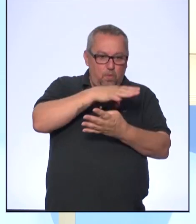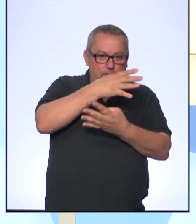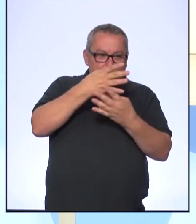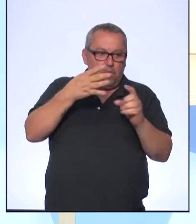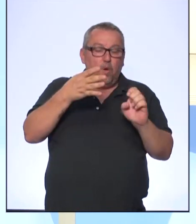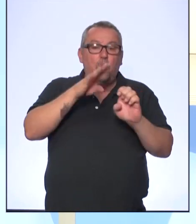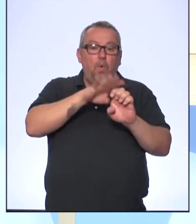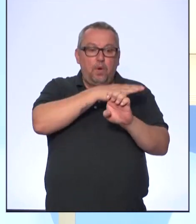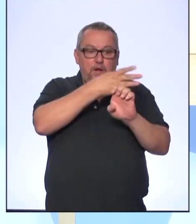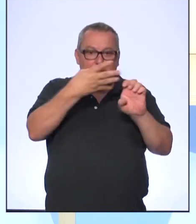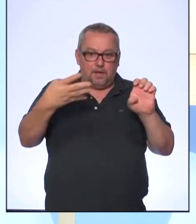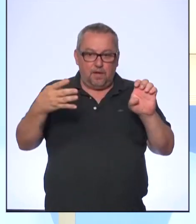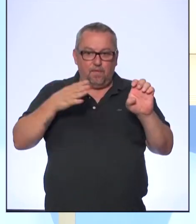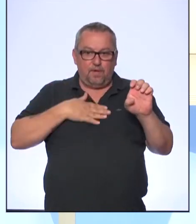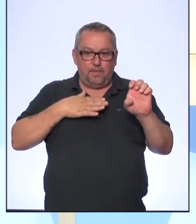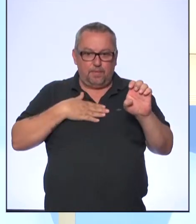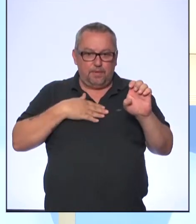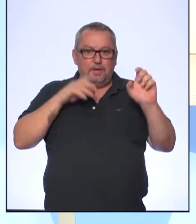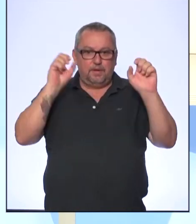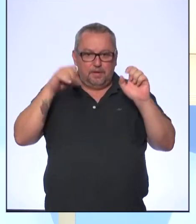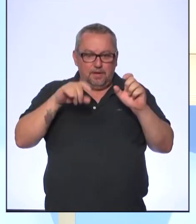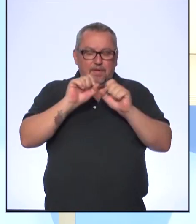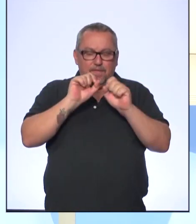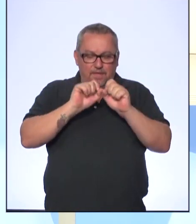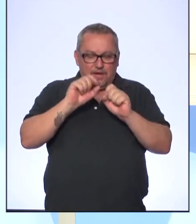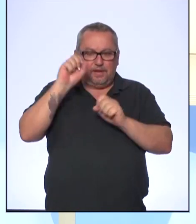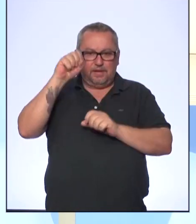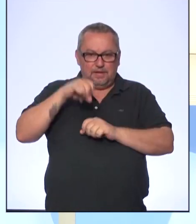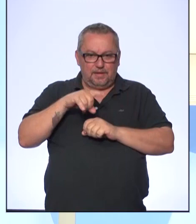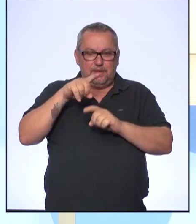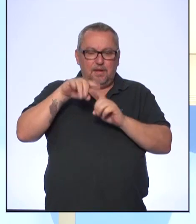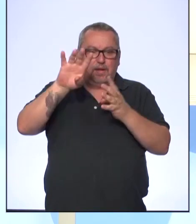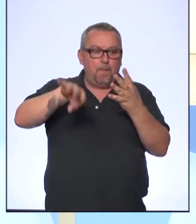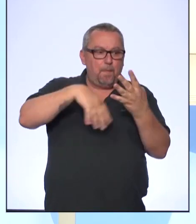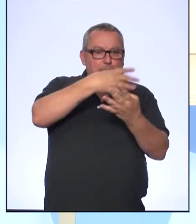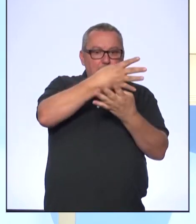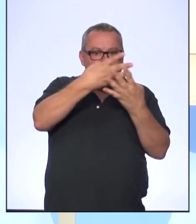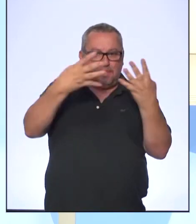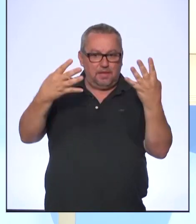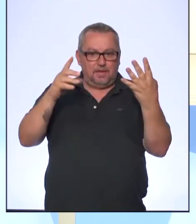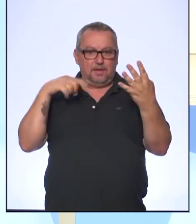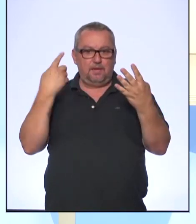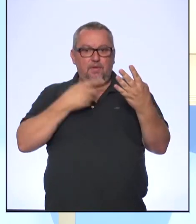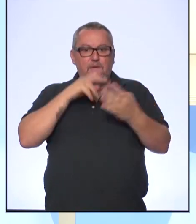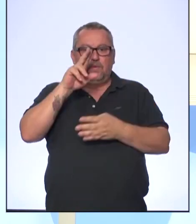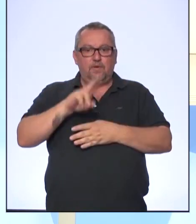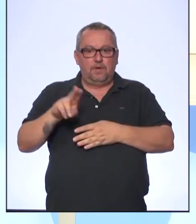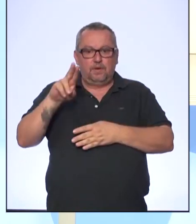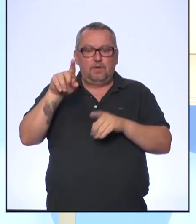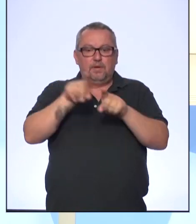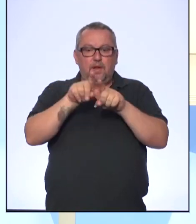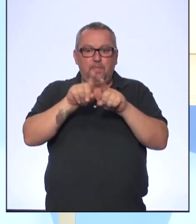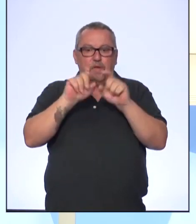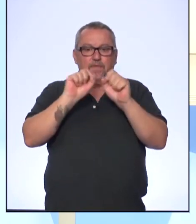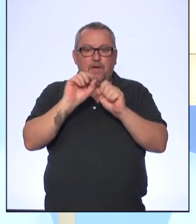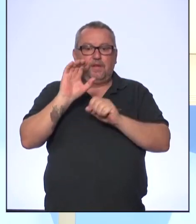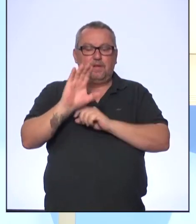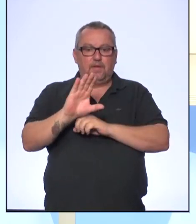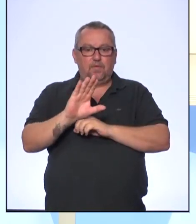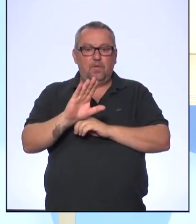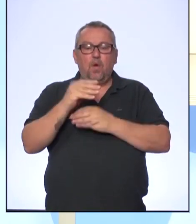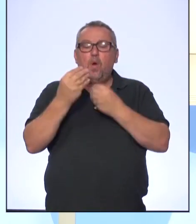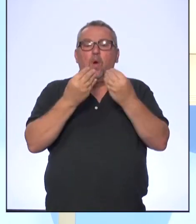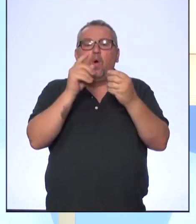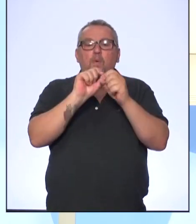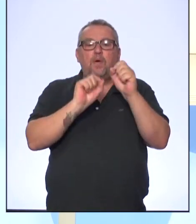O Excel faz também isso para vocês. Então, essa planilha eletrônica, que é o modelo que nós estamos utilizando, ela também faz isso. Como que